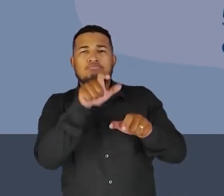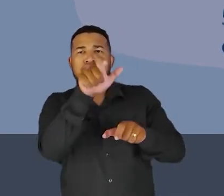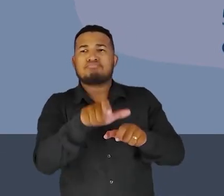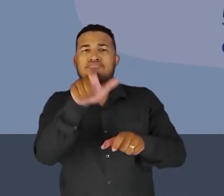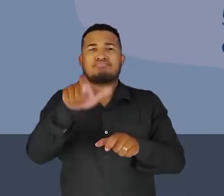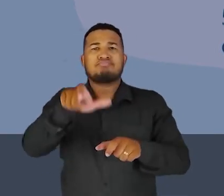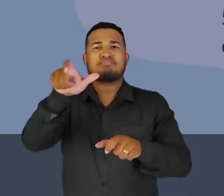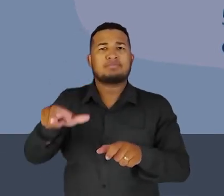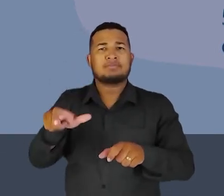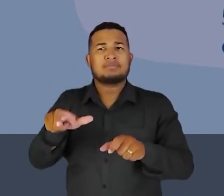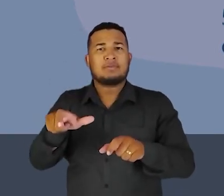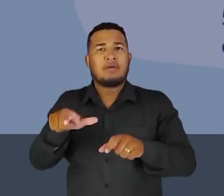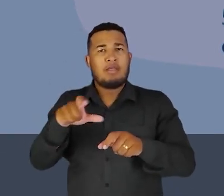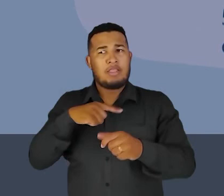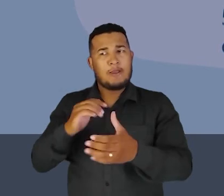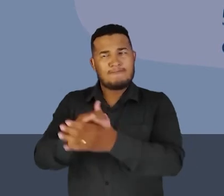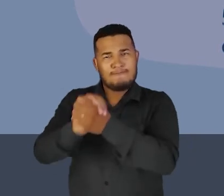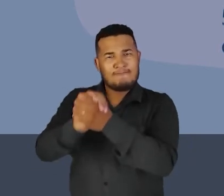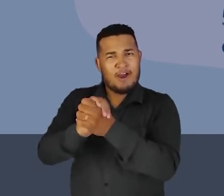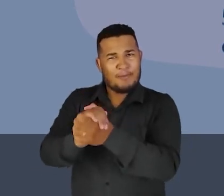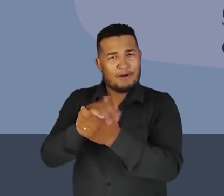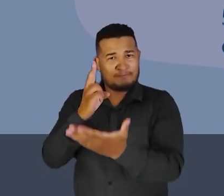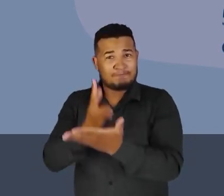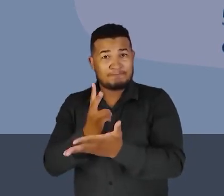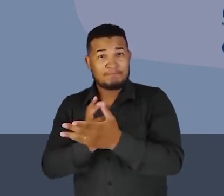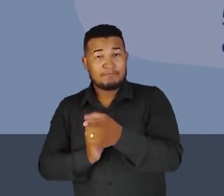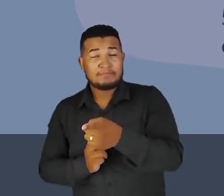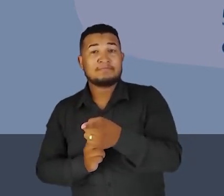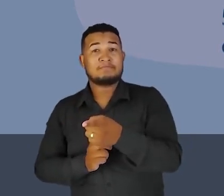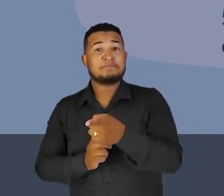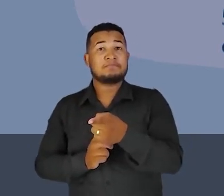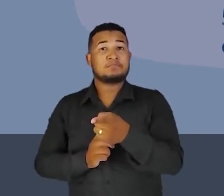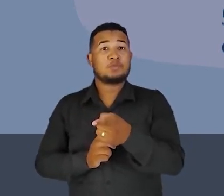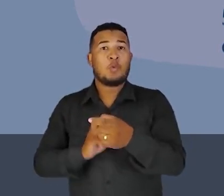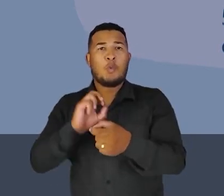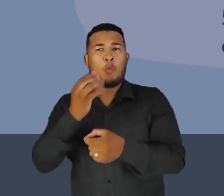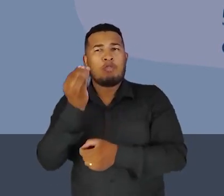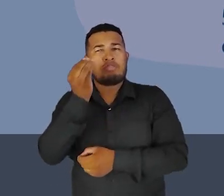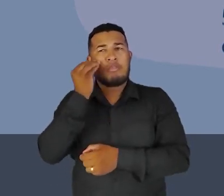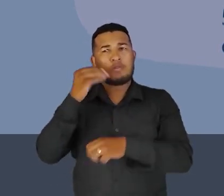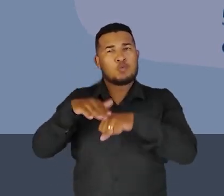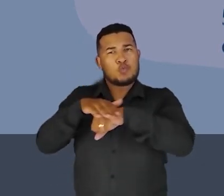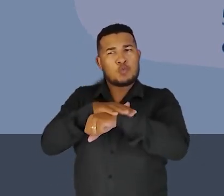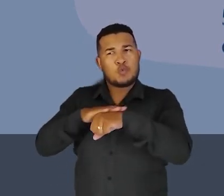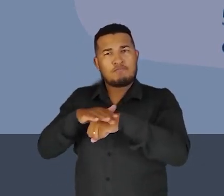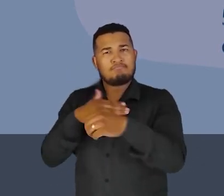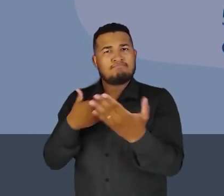idosa? Você os cumprimenta? Você tenta conversar com